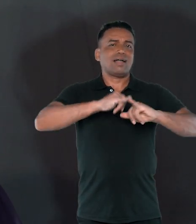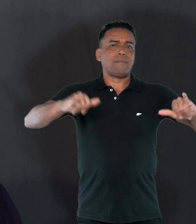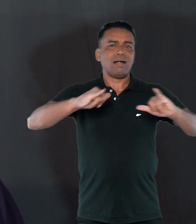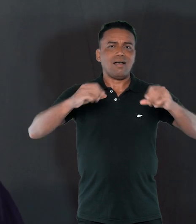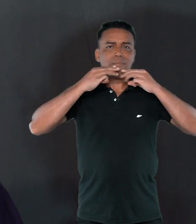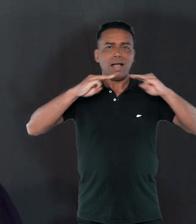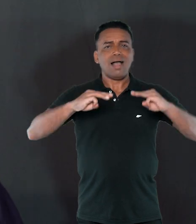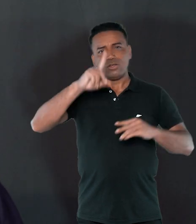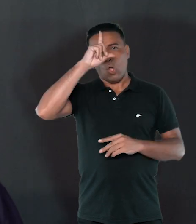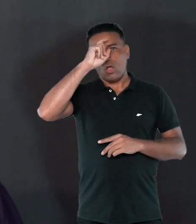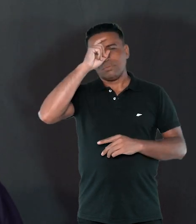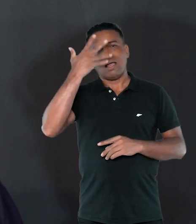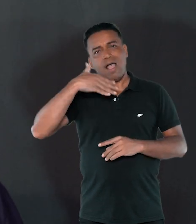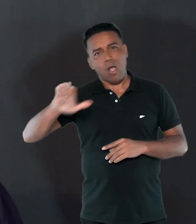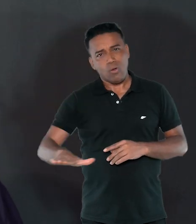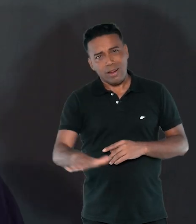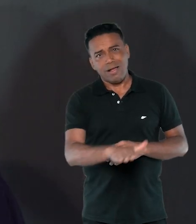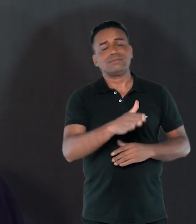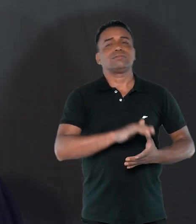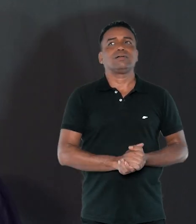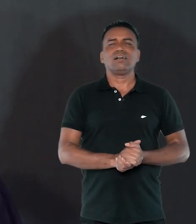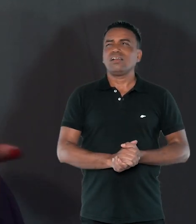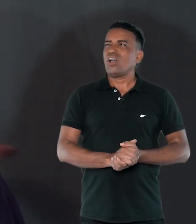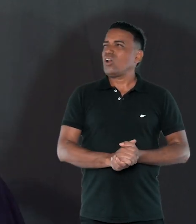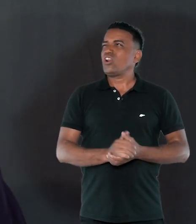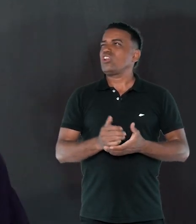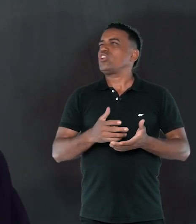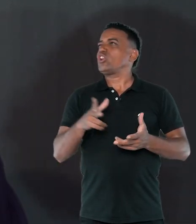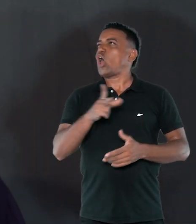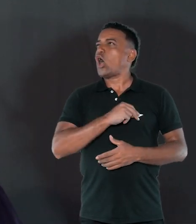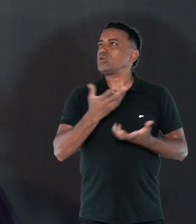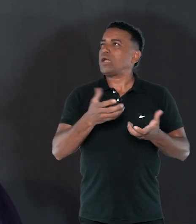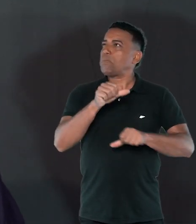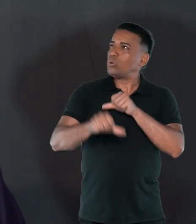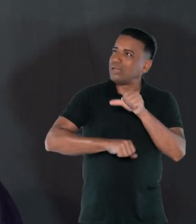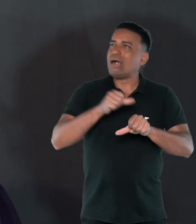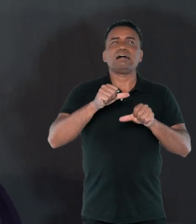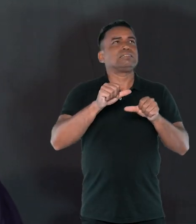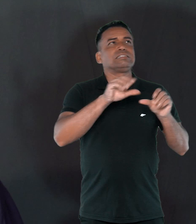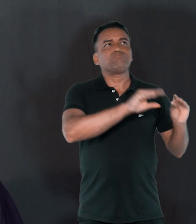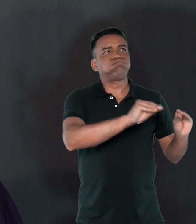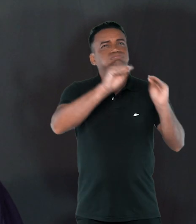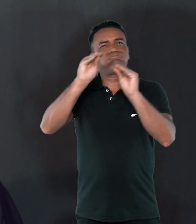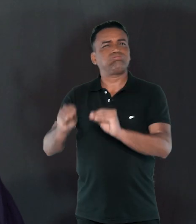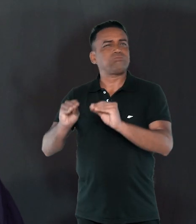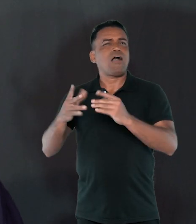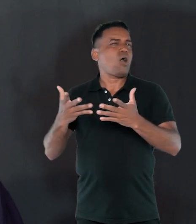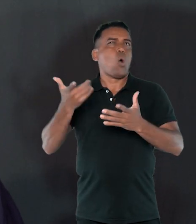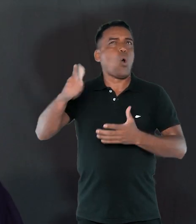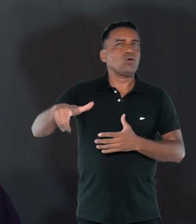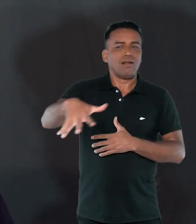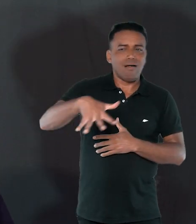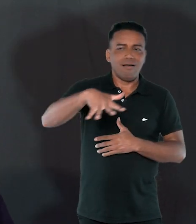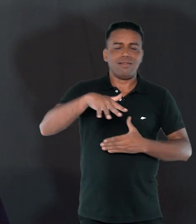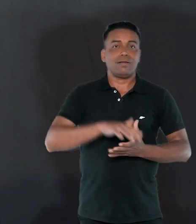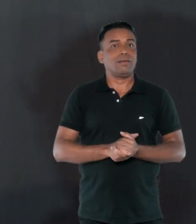pouco perdida, entrei em crise com a publicidade. Falei, nossa, eu quero mais, eu quero ir para algum outro lugar. E aí eu